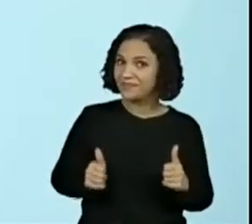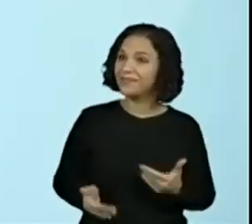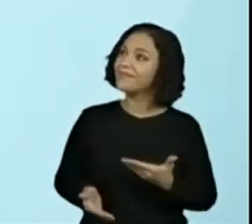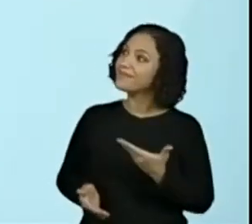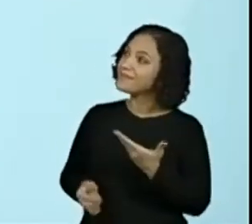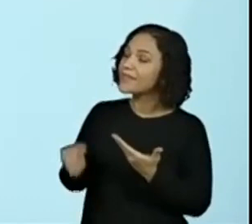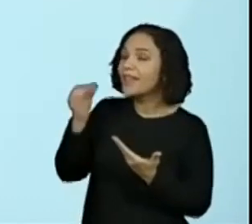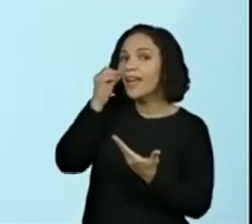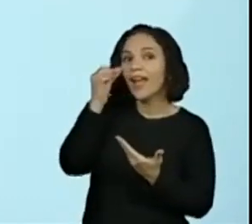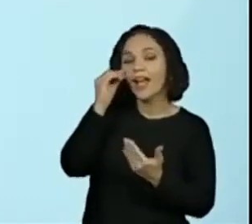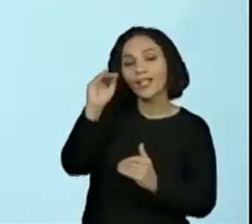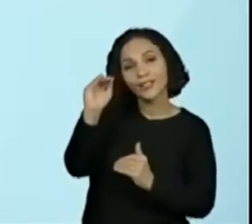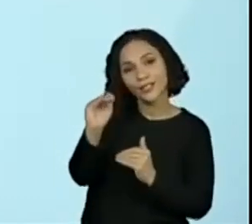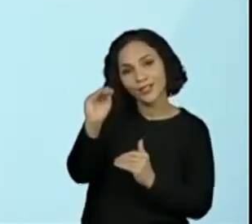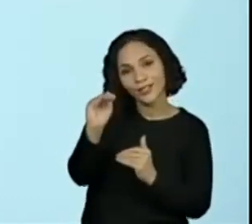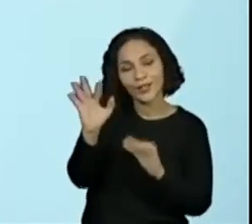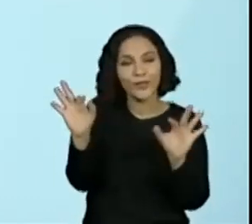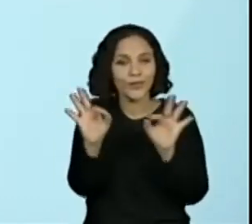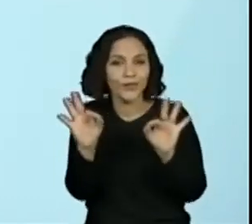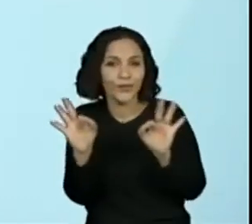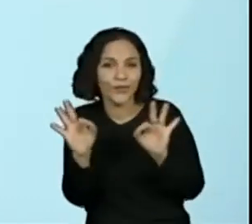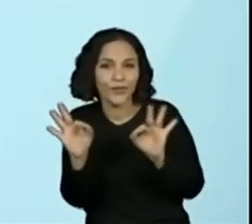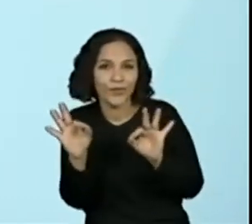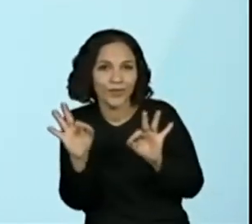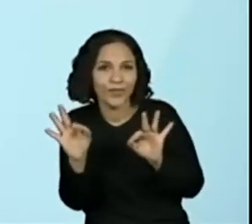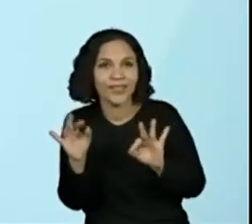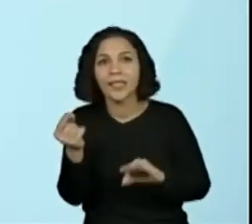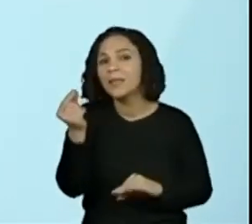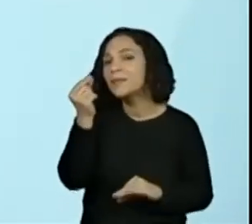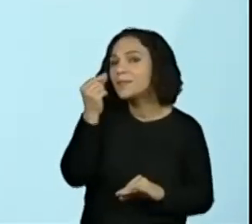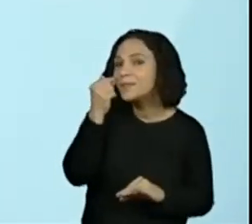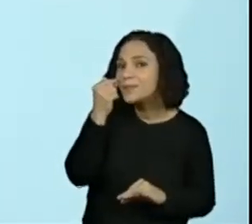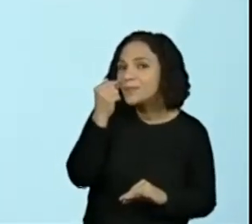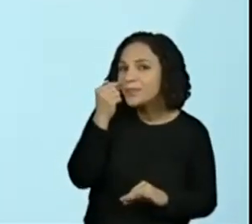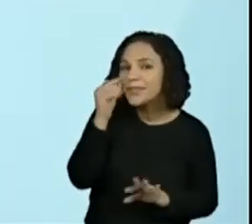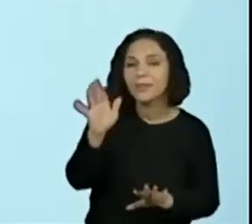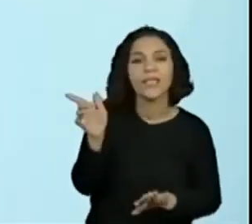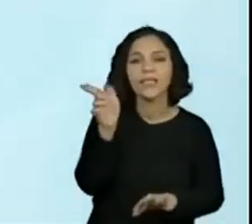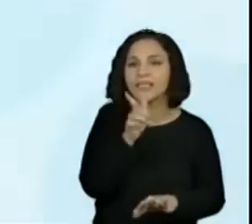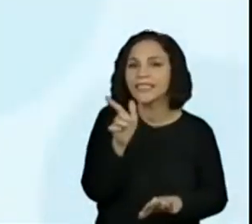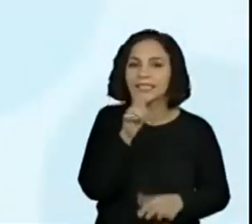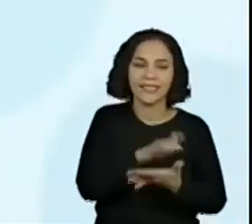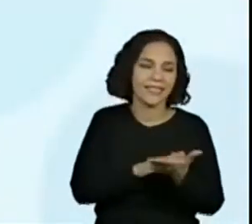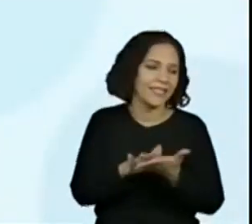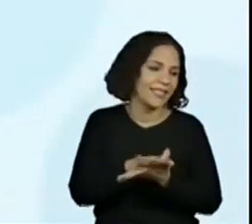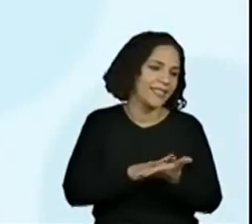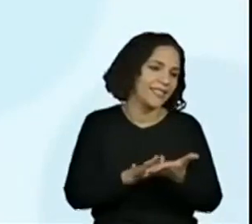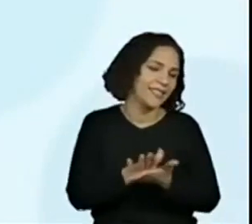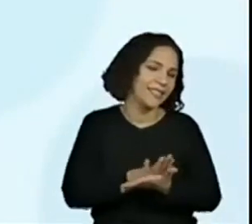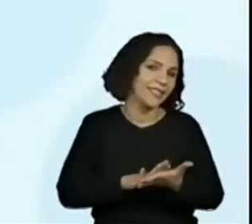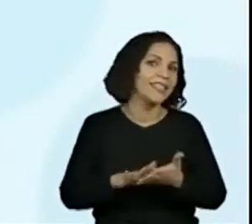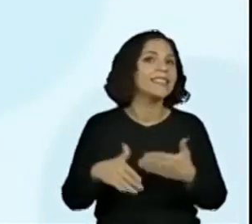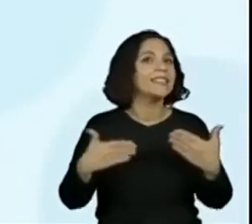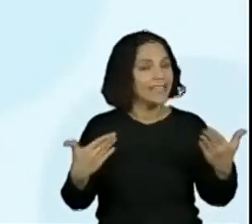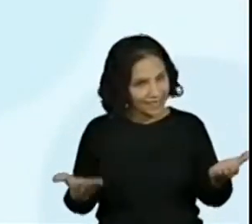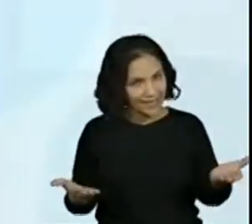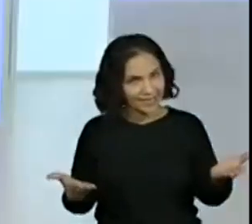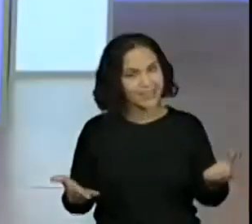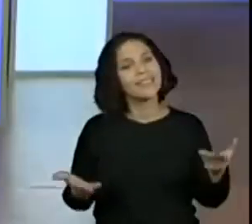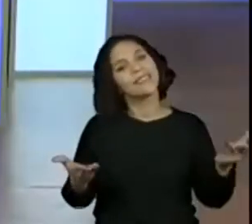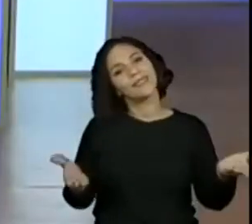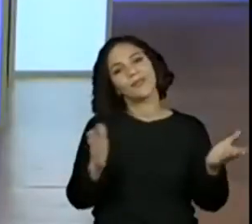Aline nha fofinha que tem até uma pintinha mas que não ganha nenhum jogo contra não é